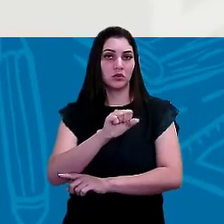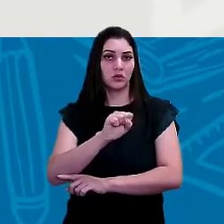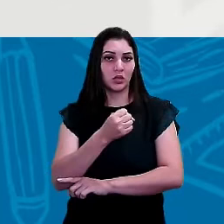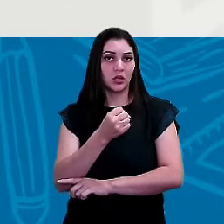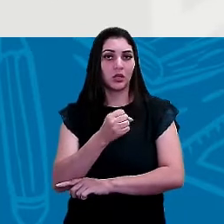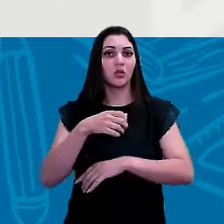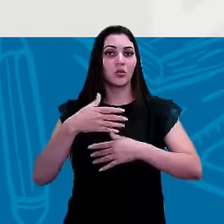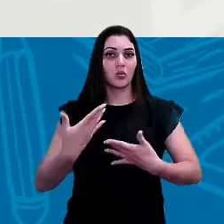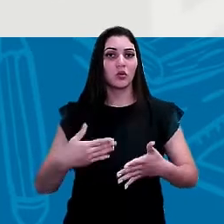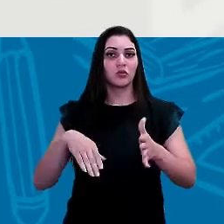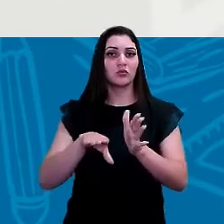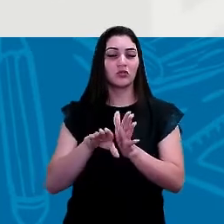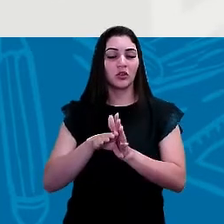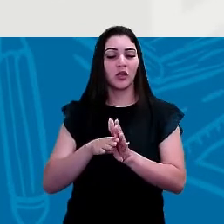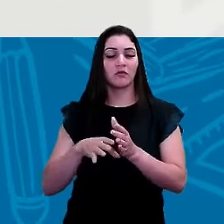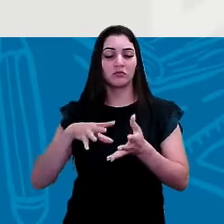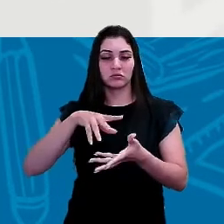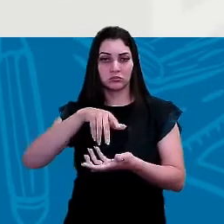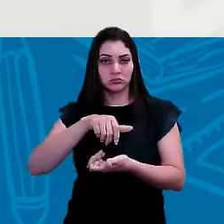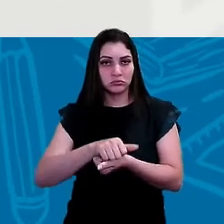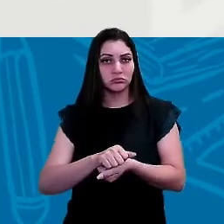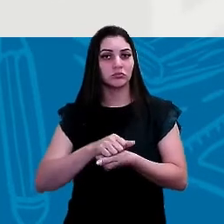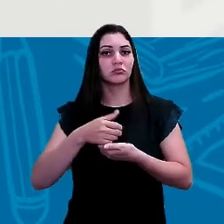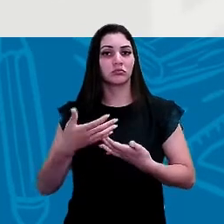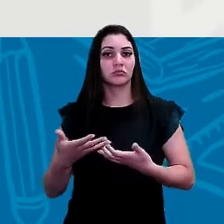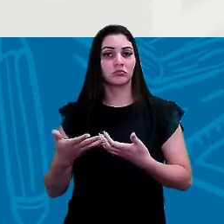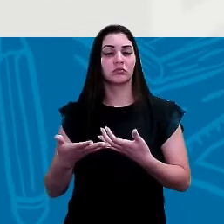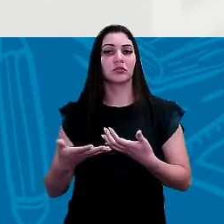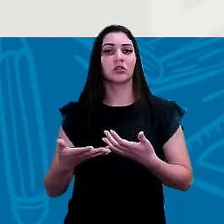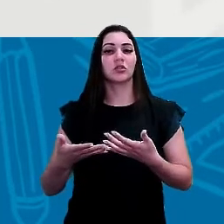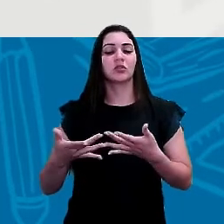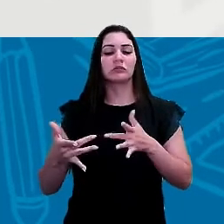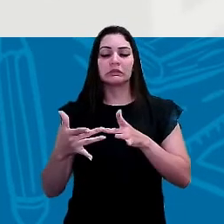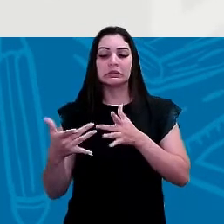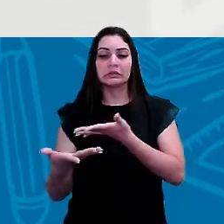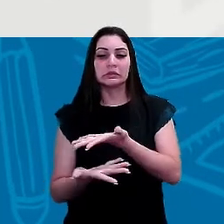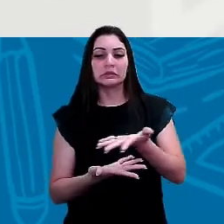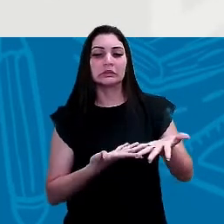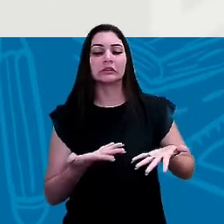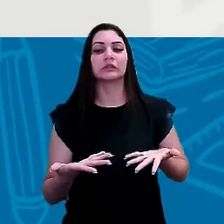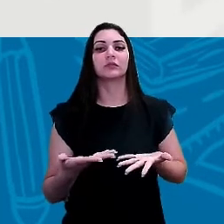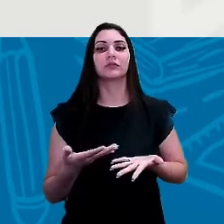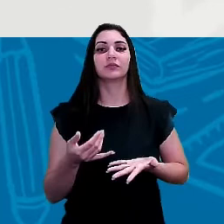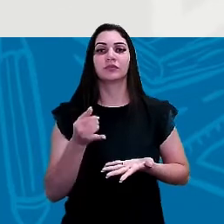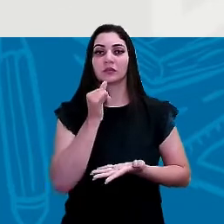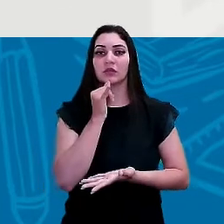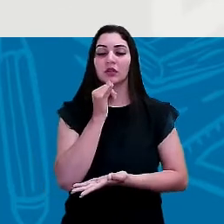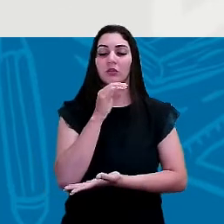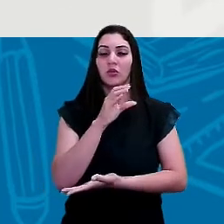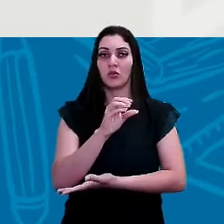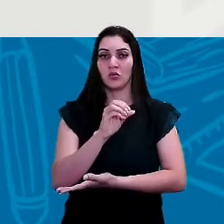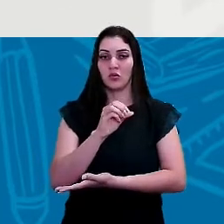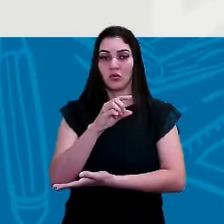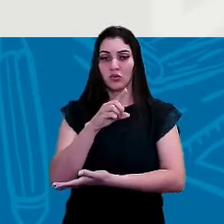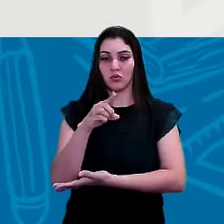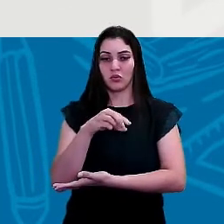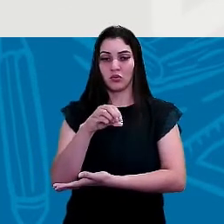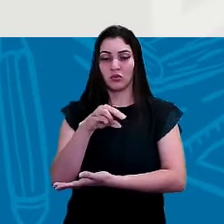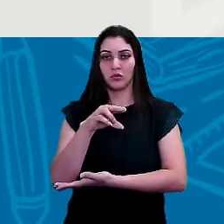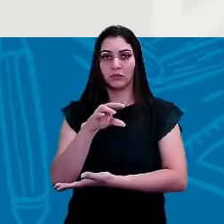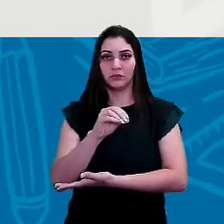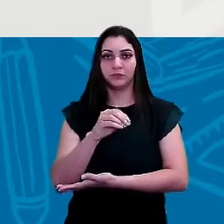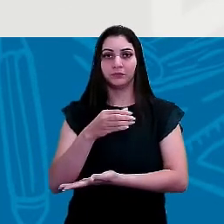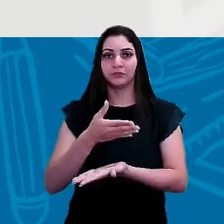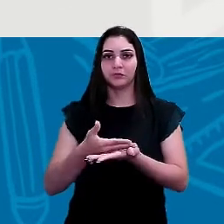chegava lá na atmosfera, que ele interagia com o ozônio, ele começava